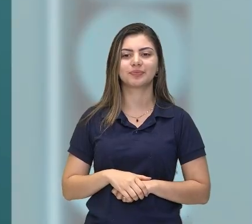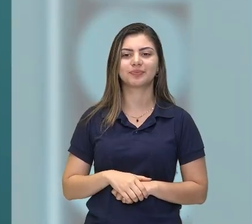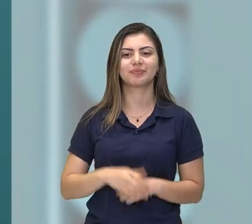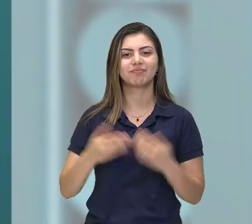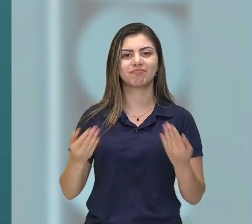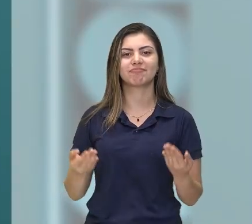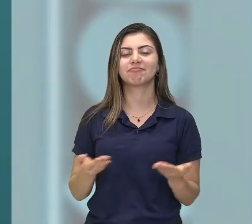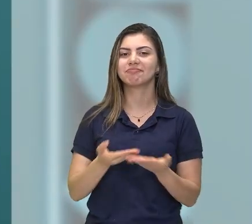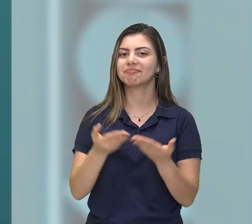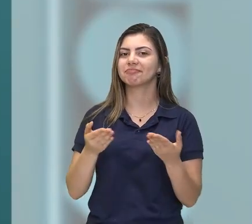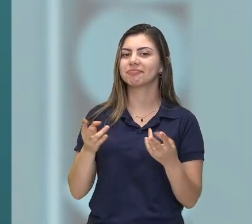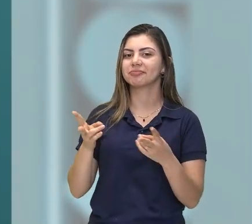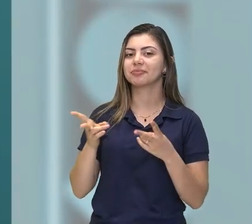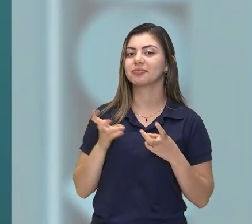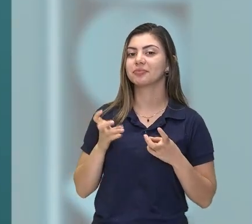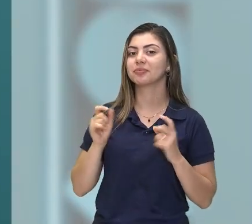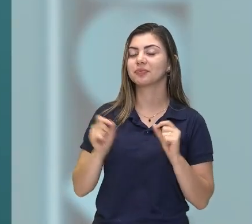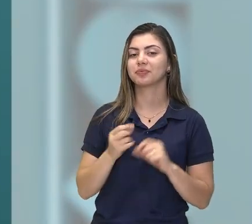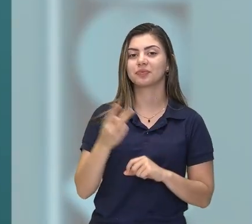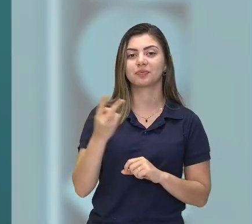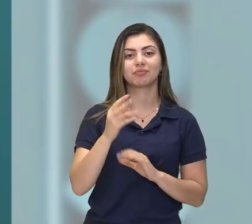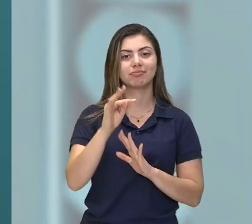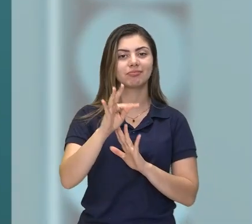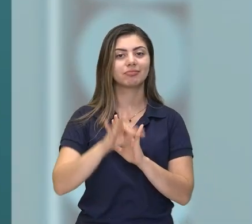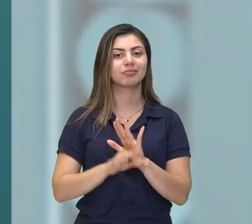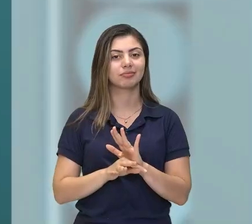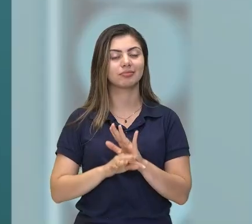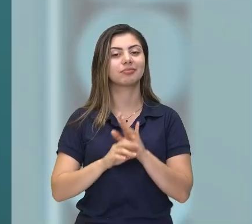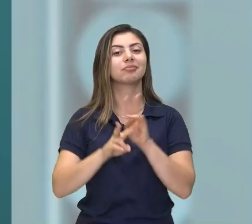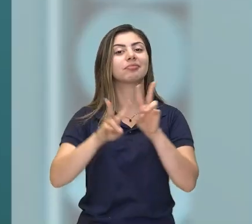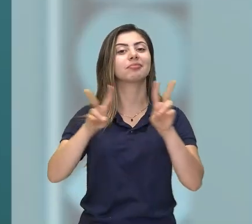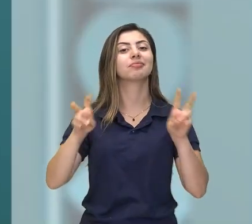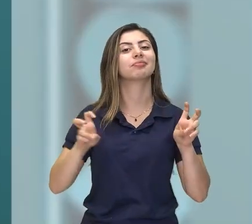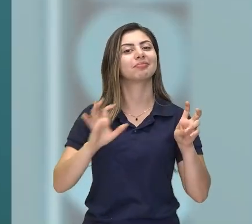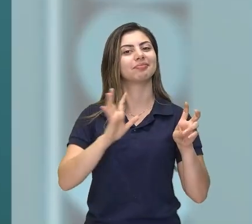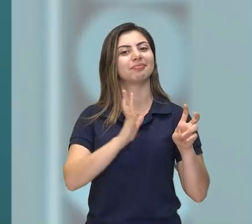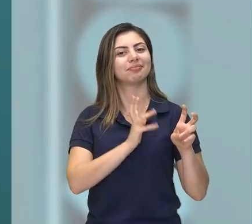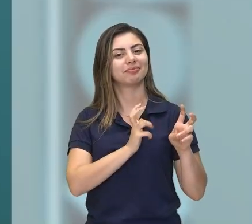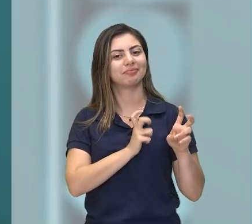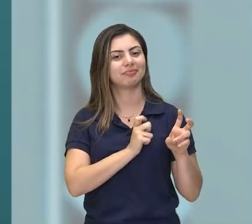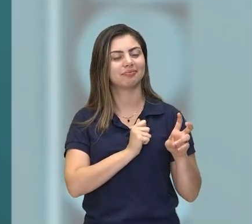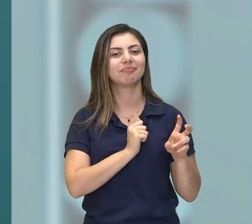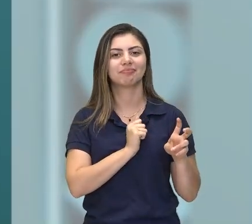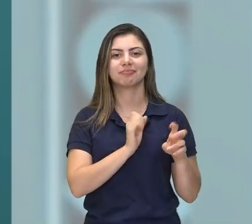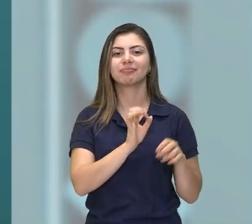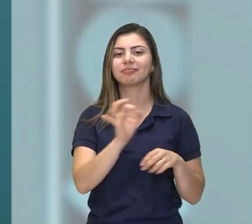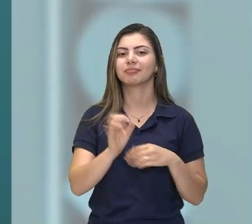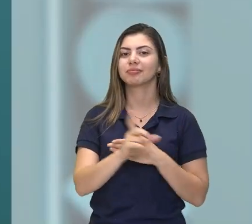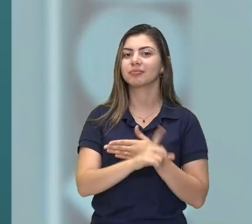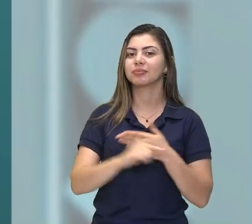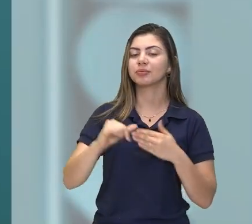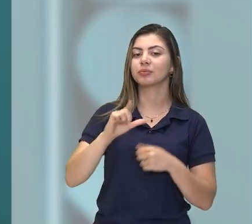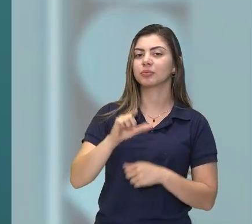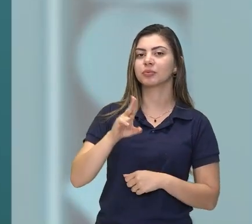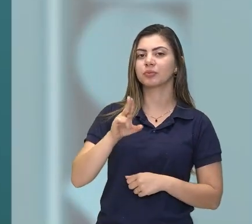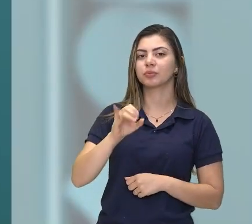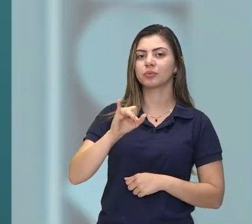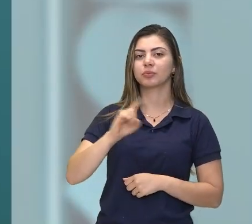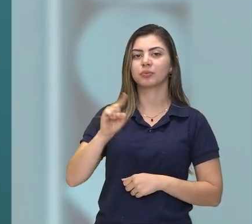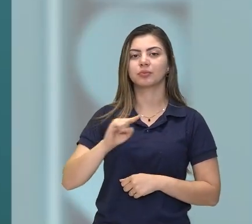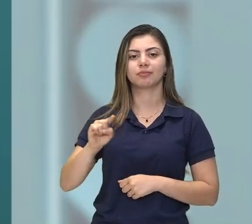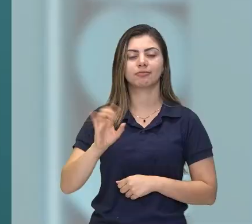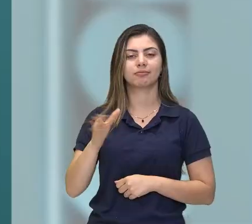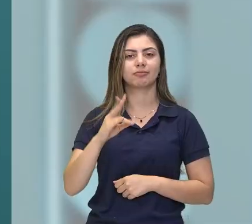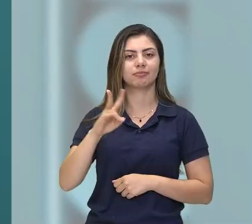Então, vocês perceberam que o segundo texto também fala sobre amor, é de Luiz Vaz de Camões, só que agora ele mostra como o amor